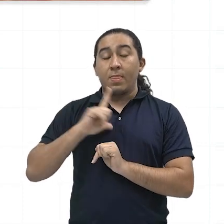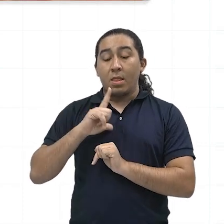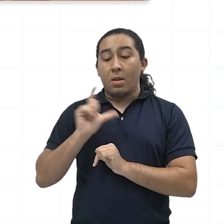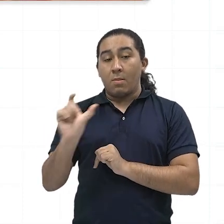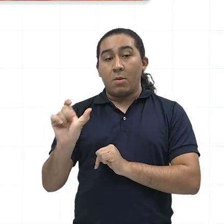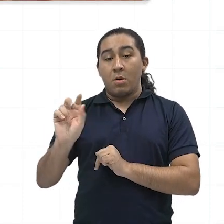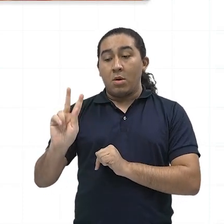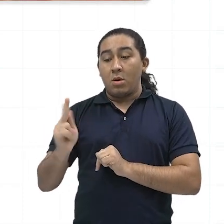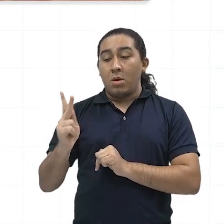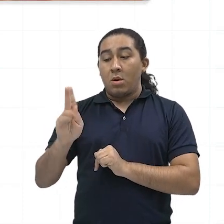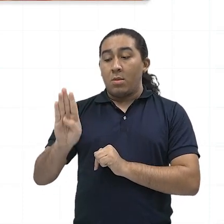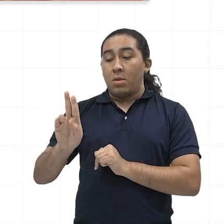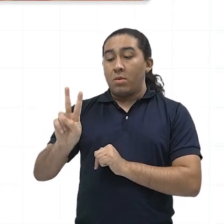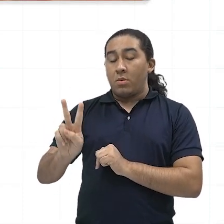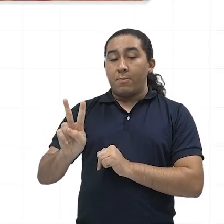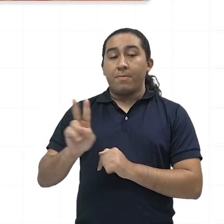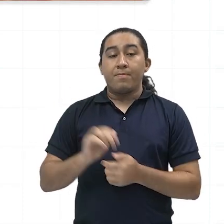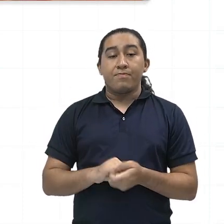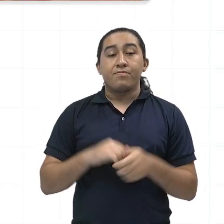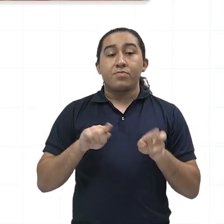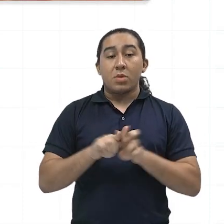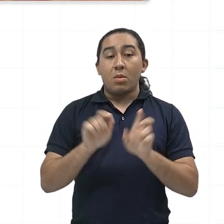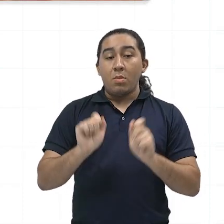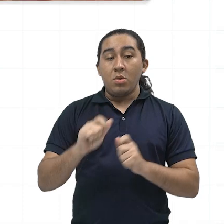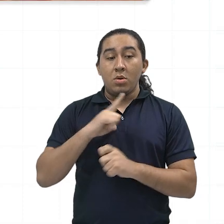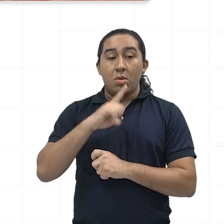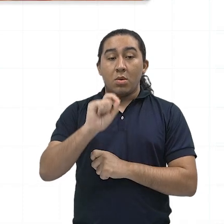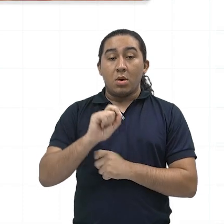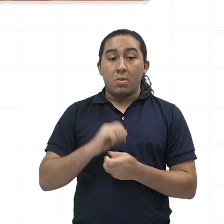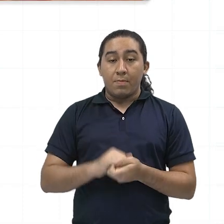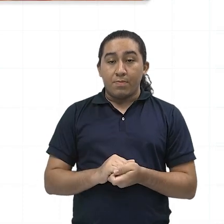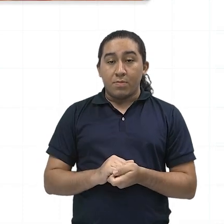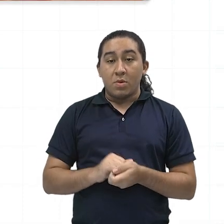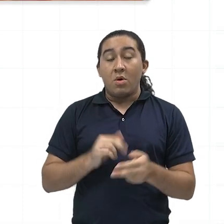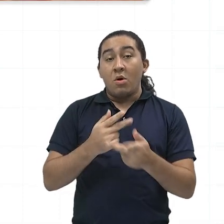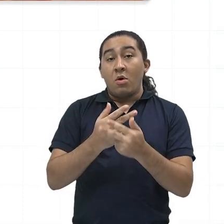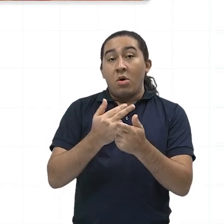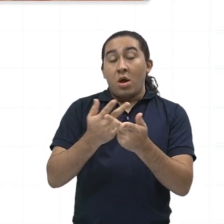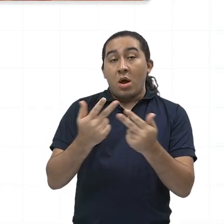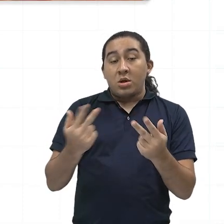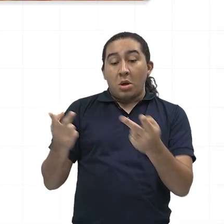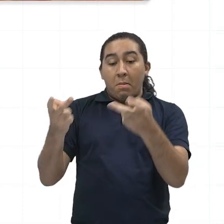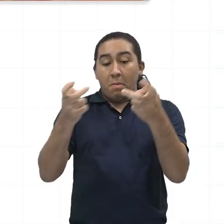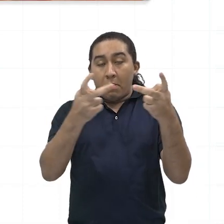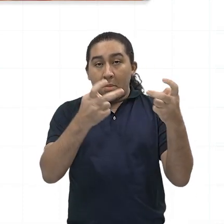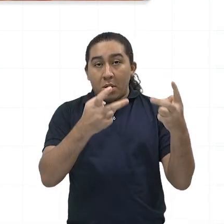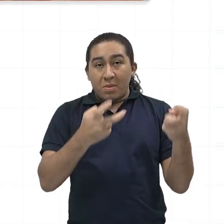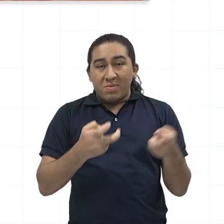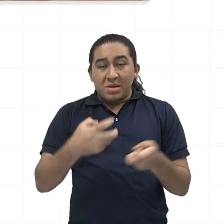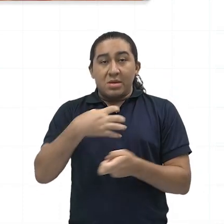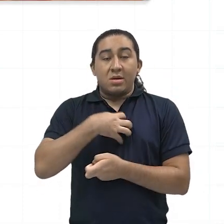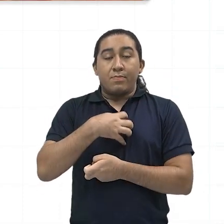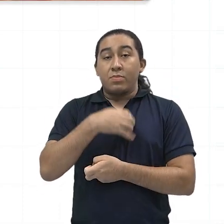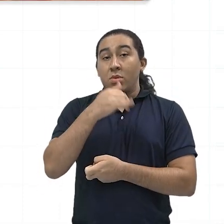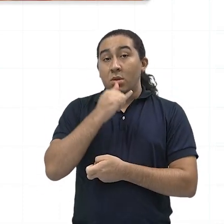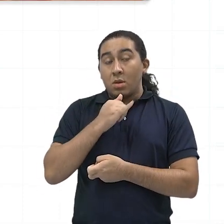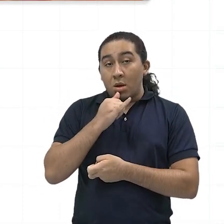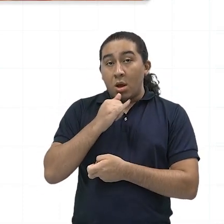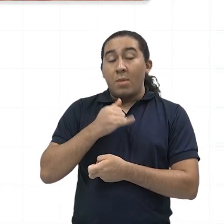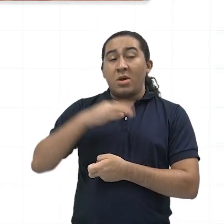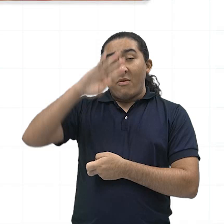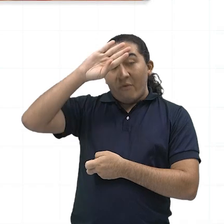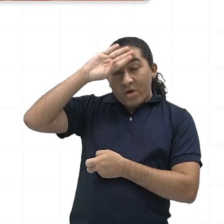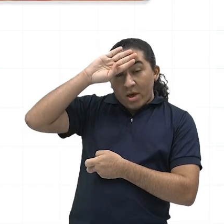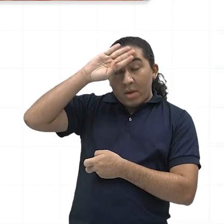HBV. Pode levar ao aparecimento de sinais e sintomas agudos como febre,